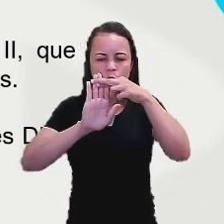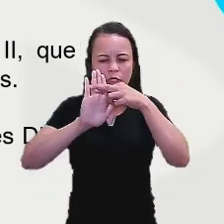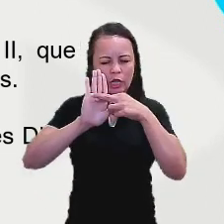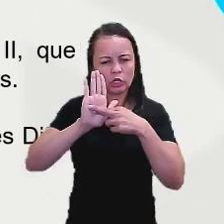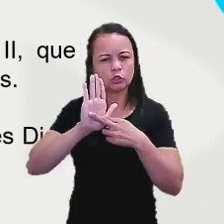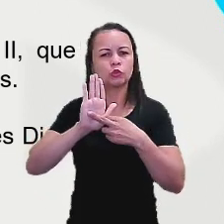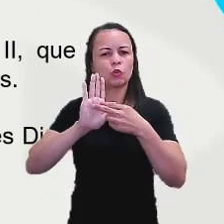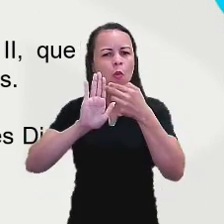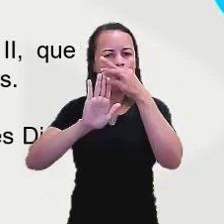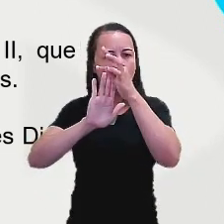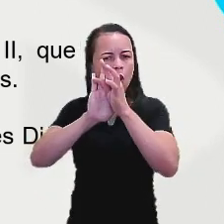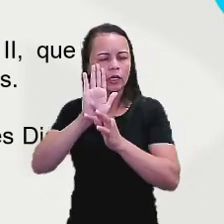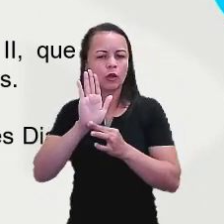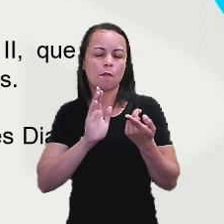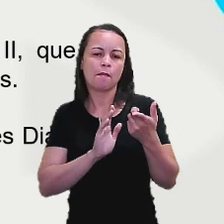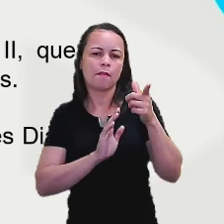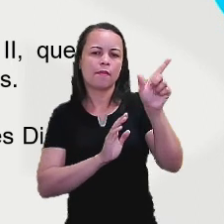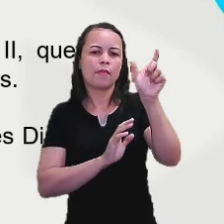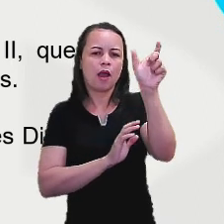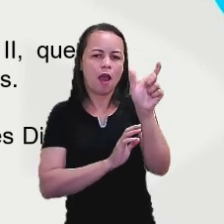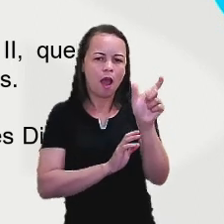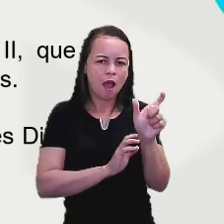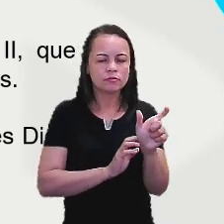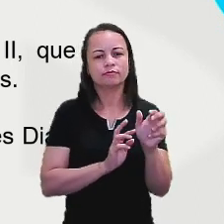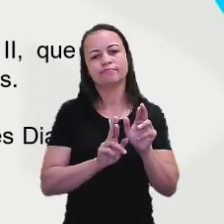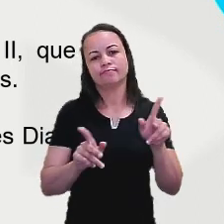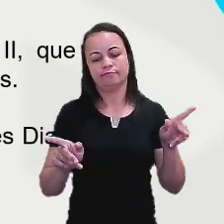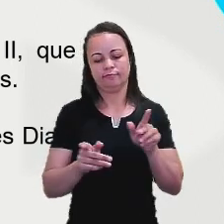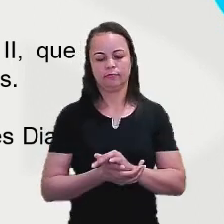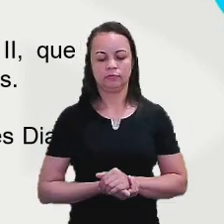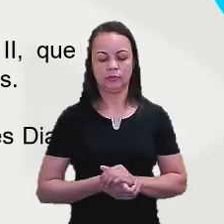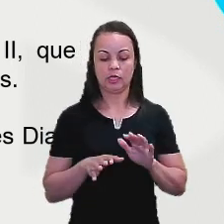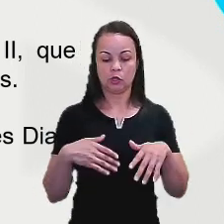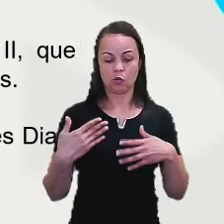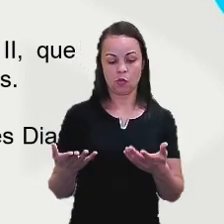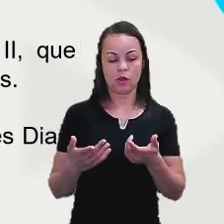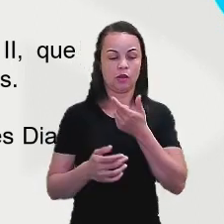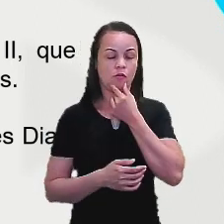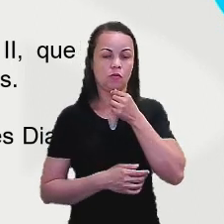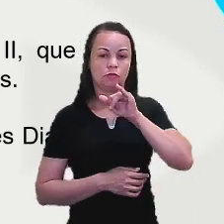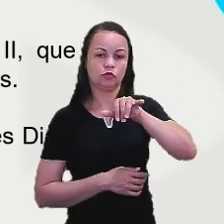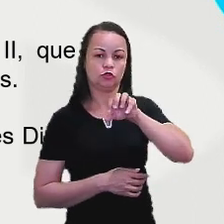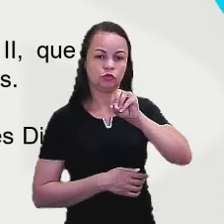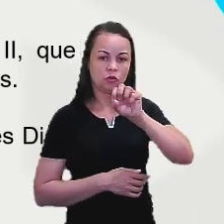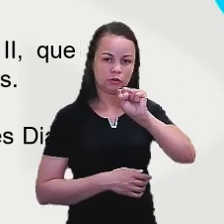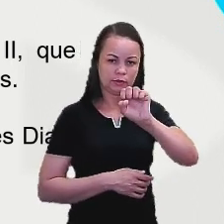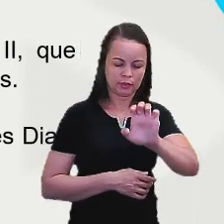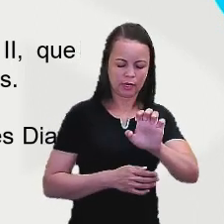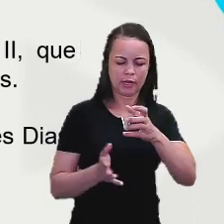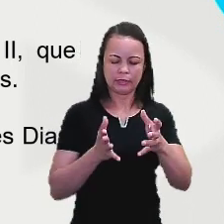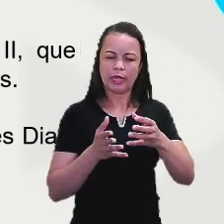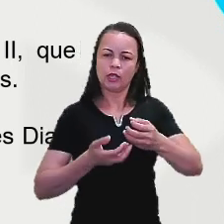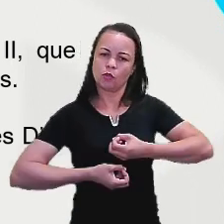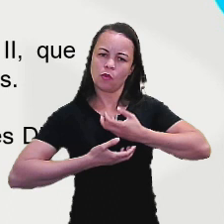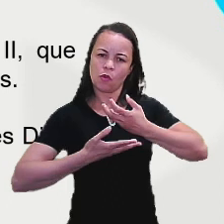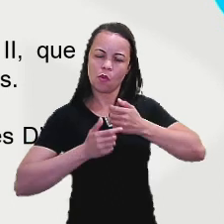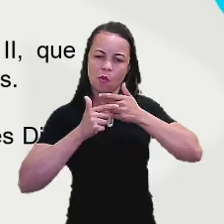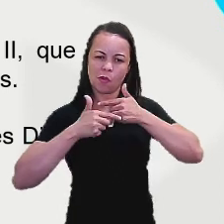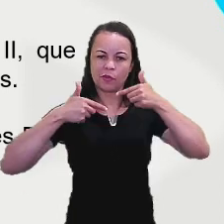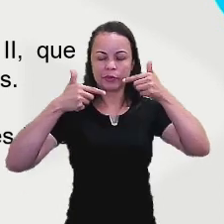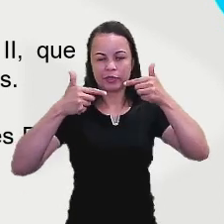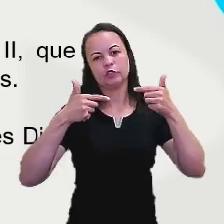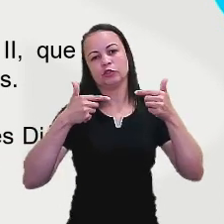com outras palavras, enquanto José Paulo Paes atribui um tom humorístico à poesia em uma